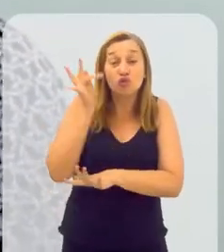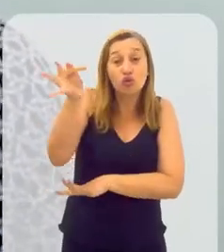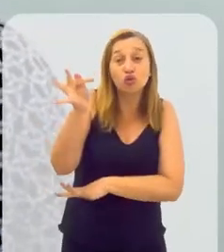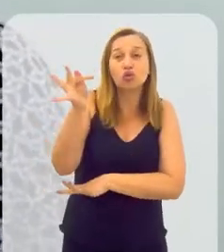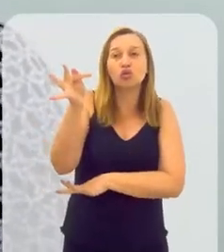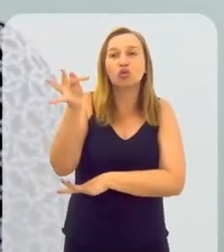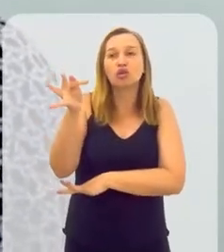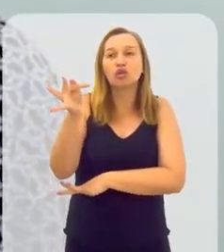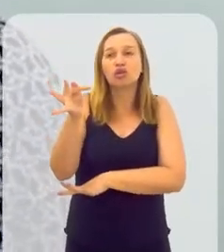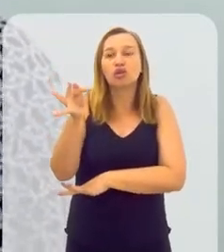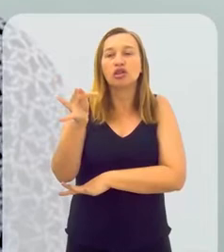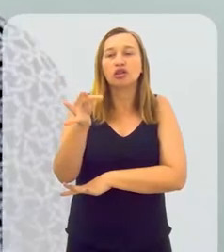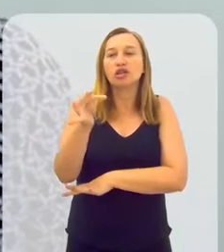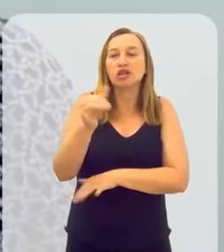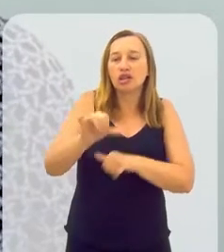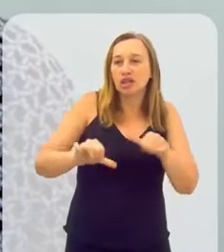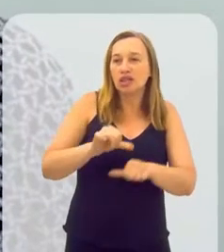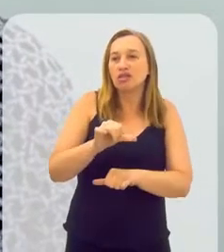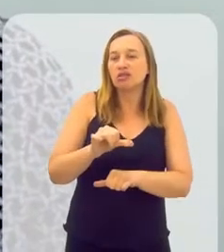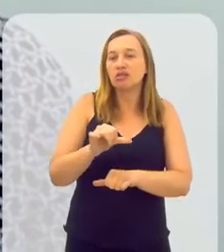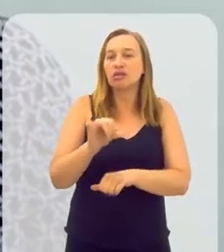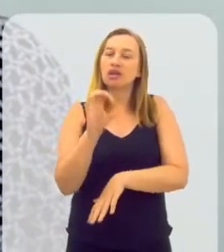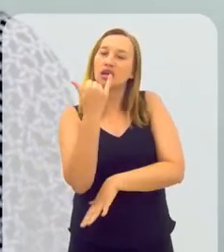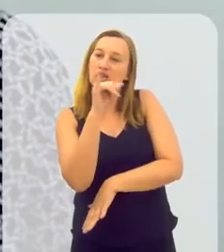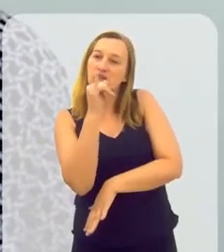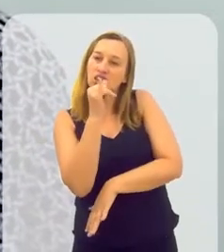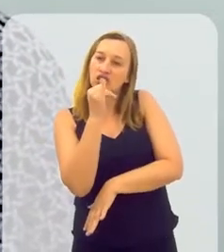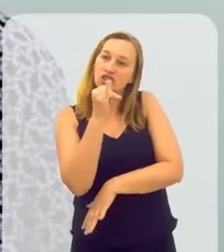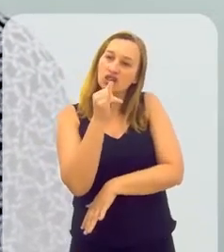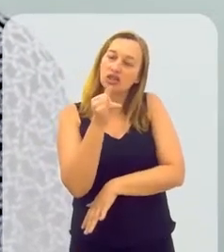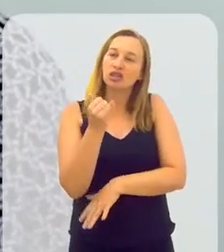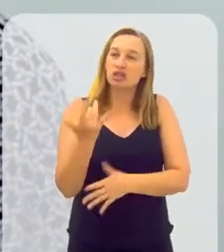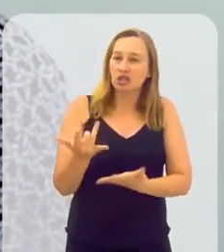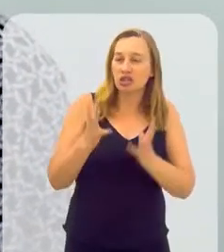para esse futuro em que a transição energética